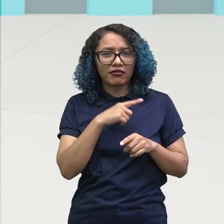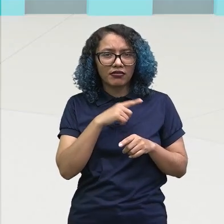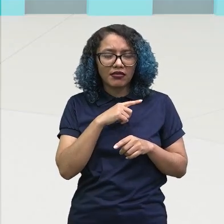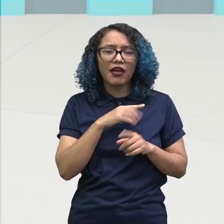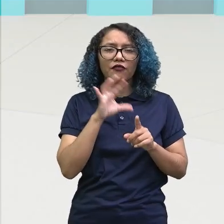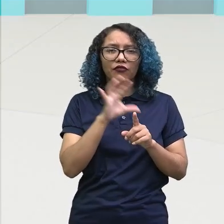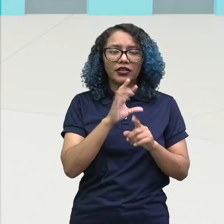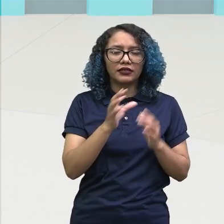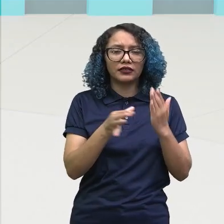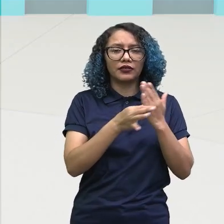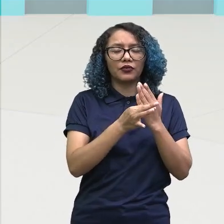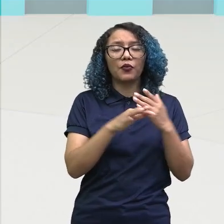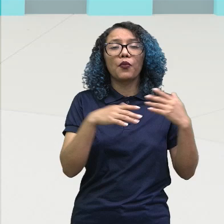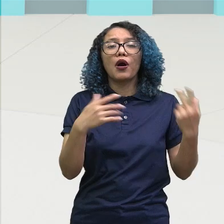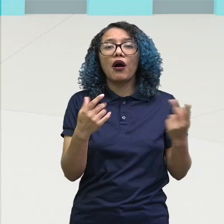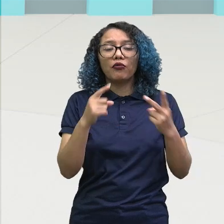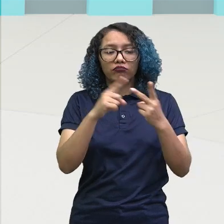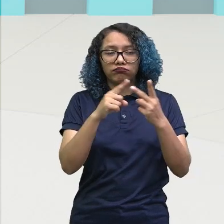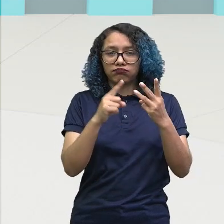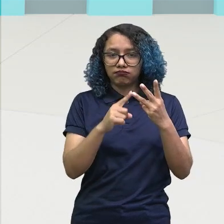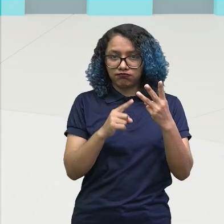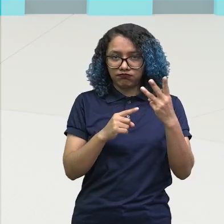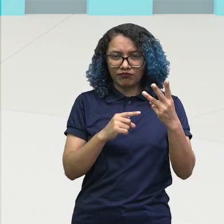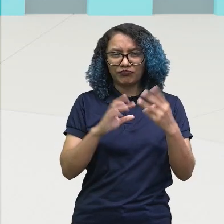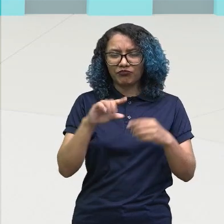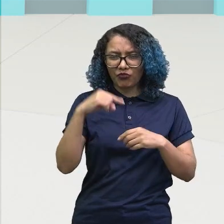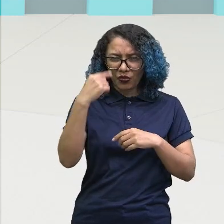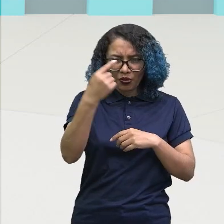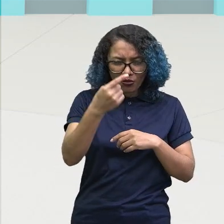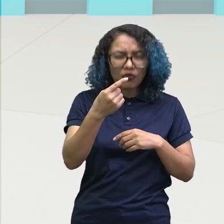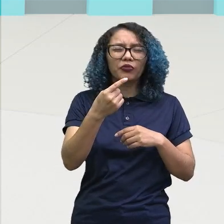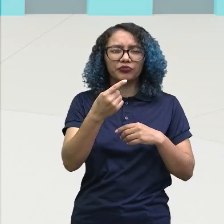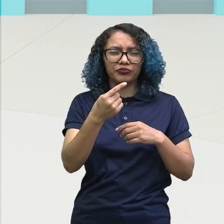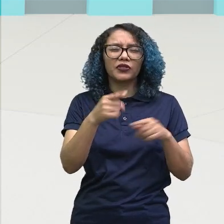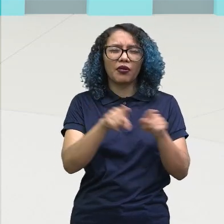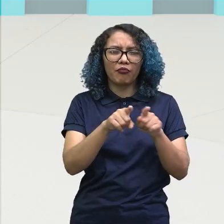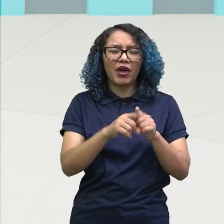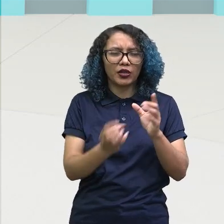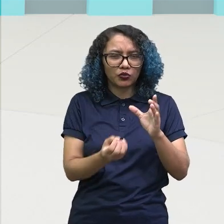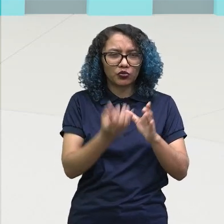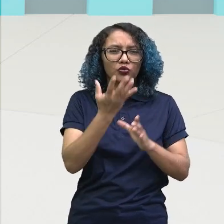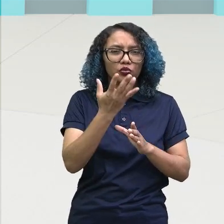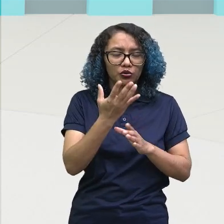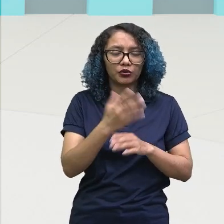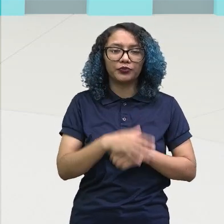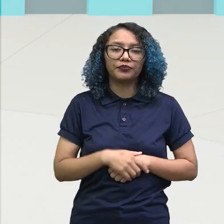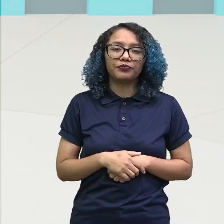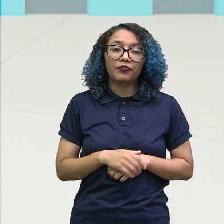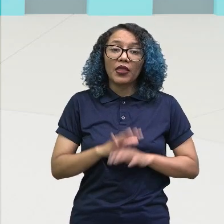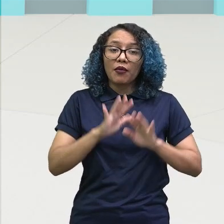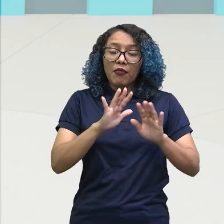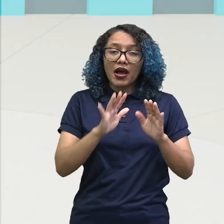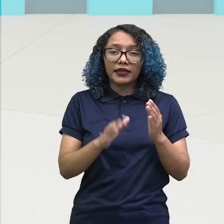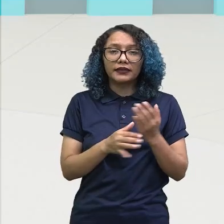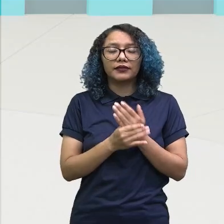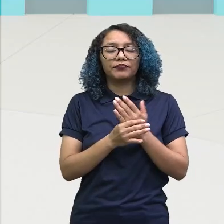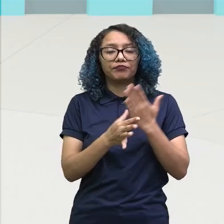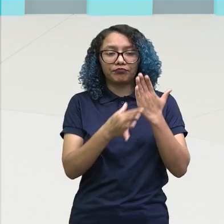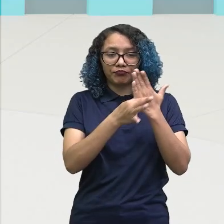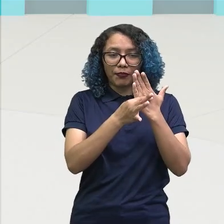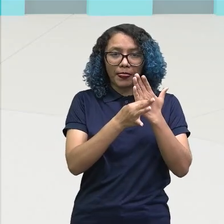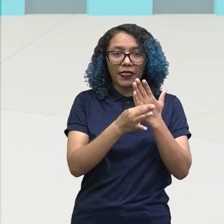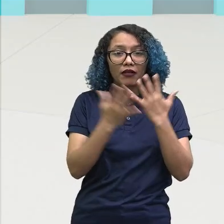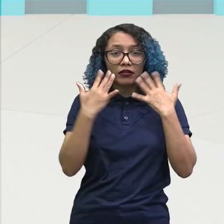são naturalismo, e depois o parnasianismo, que é mais lá na frente, ok? Mas já aviso que o realismo e o naturalismo vão